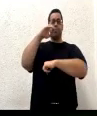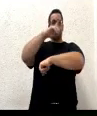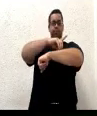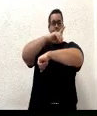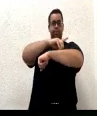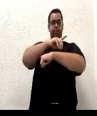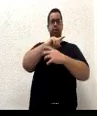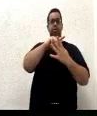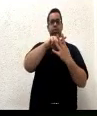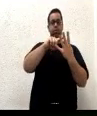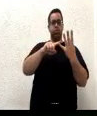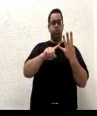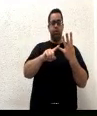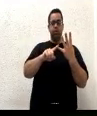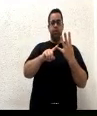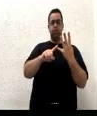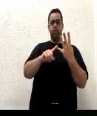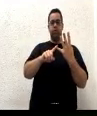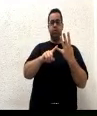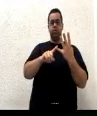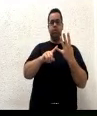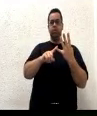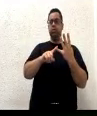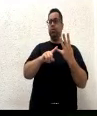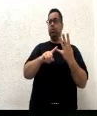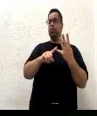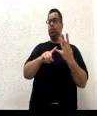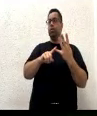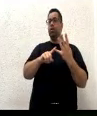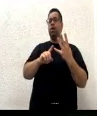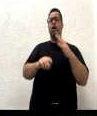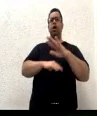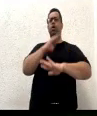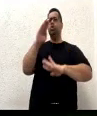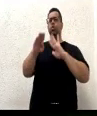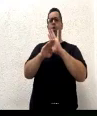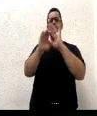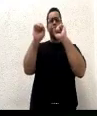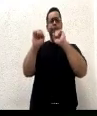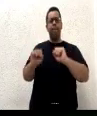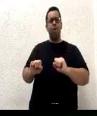dengue... Todos eles afetam o sistema nervoso?